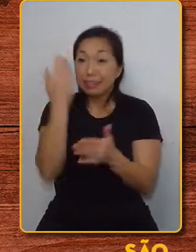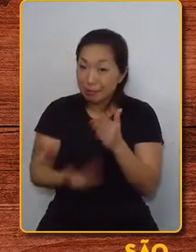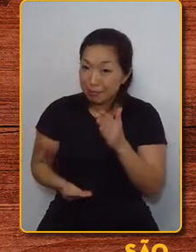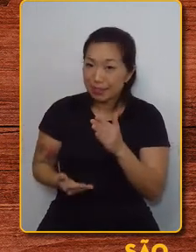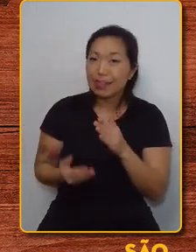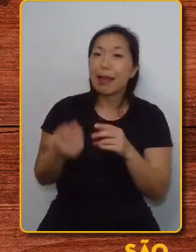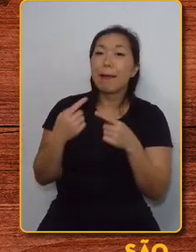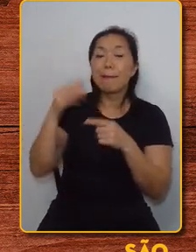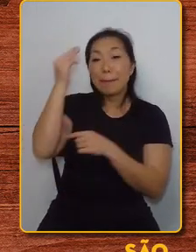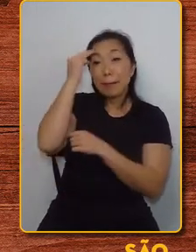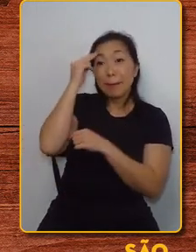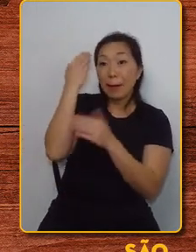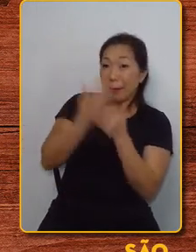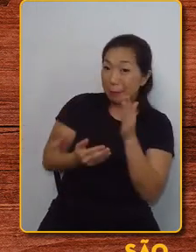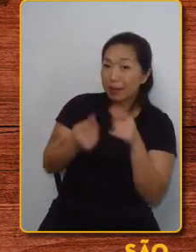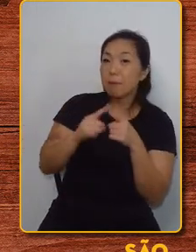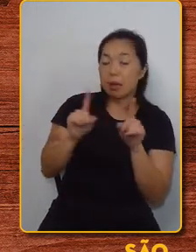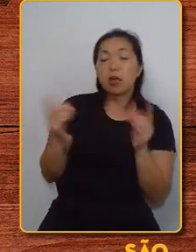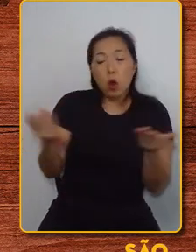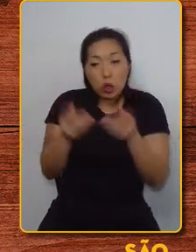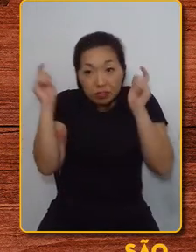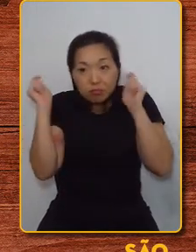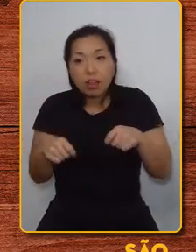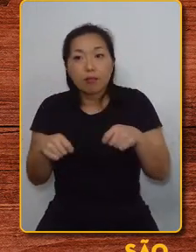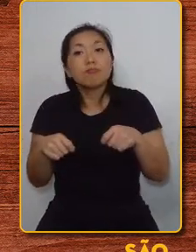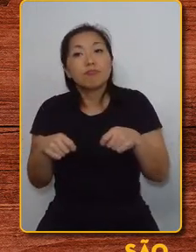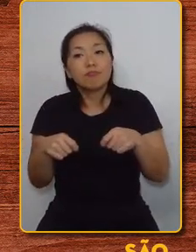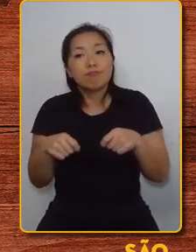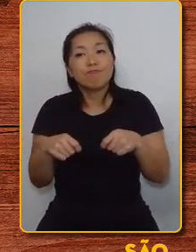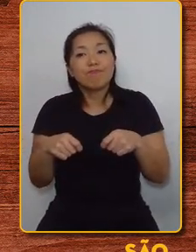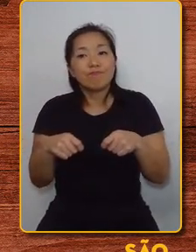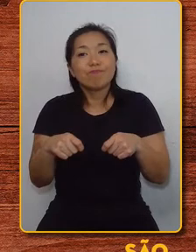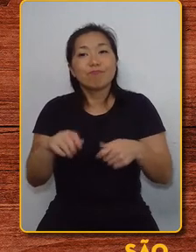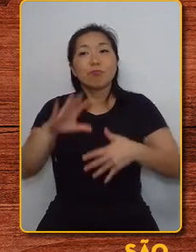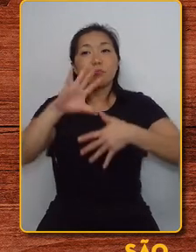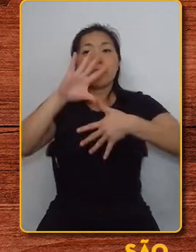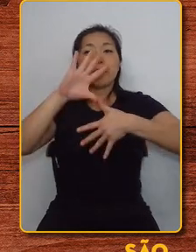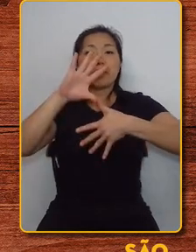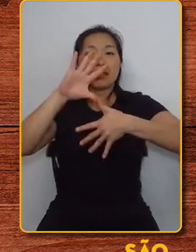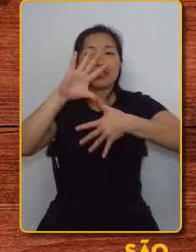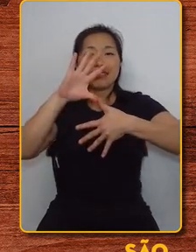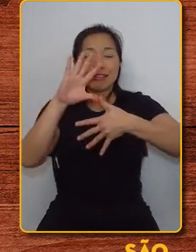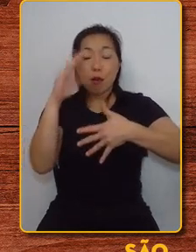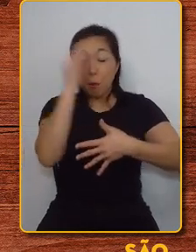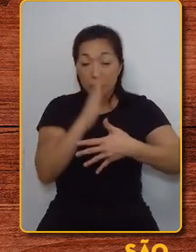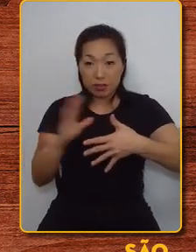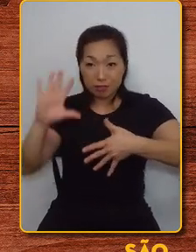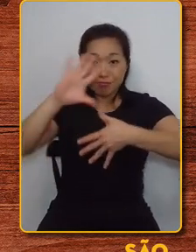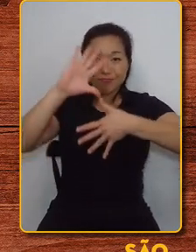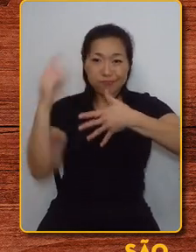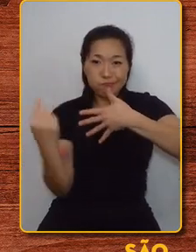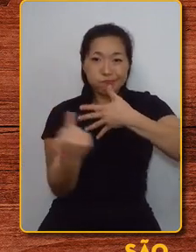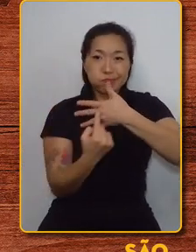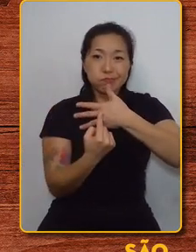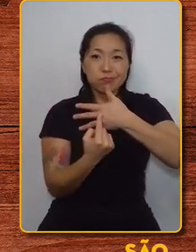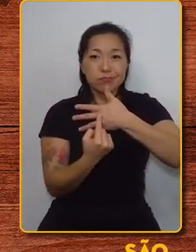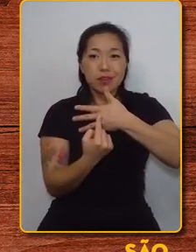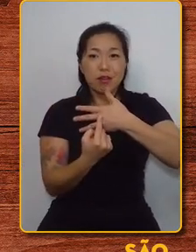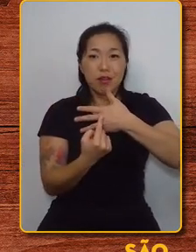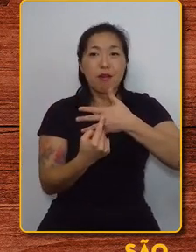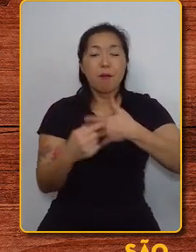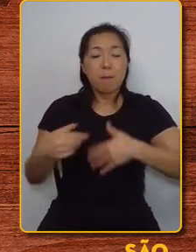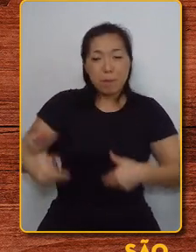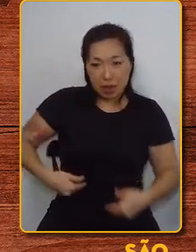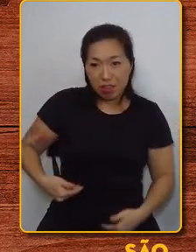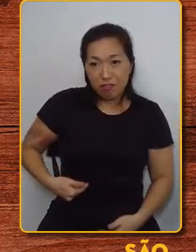de retomar, tirar o Brasil de novo do mapa da fome, mas fazer isso enfrentando os novos desafios, que é